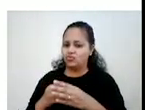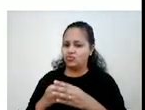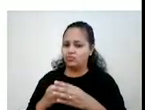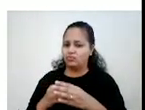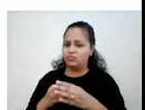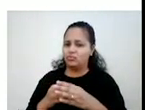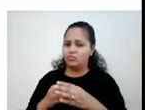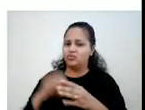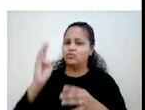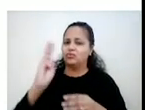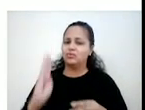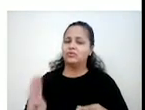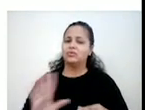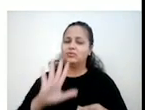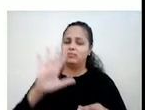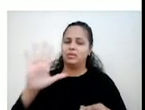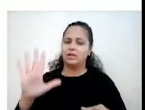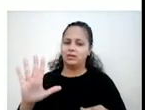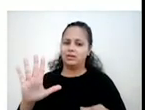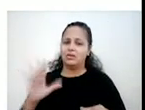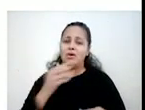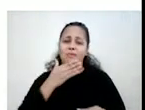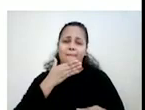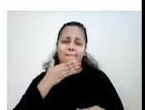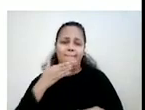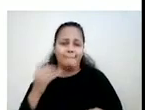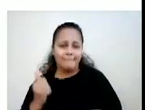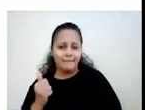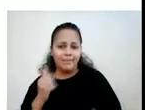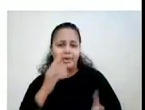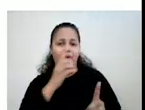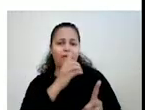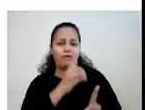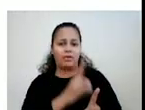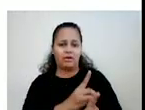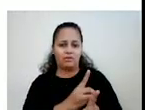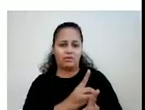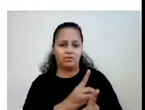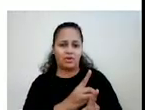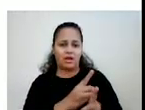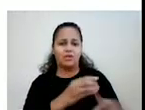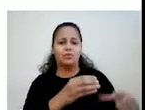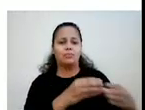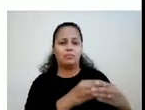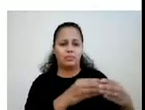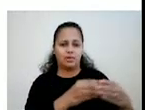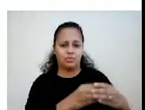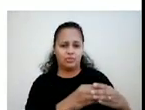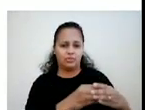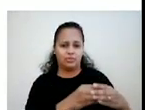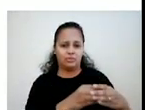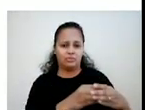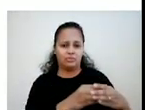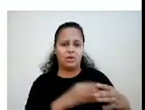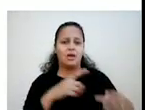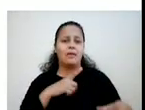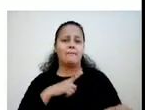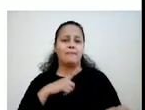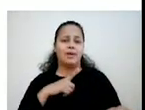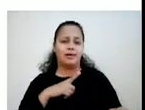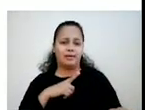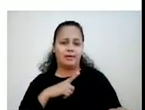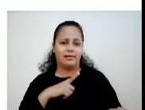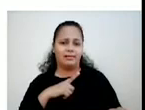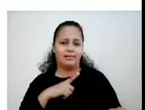todo o país. A forma mais eficaz encontrada por essas associações para terem